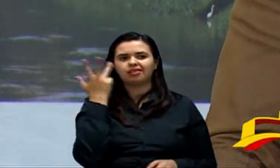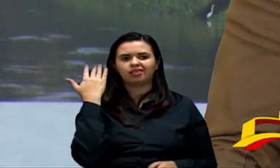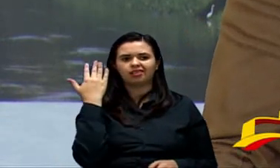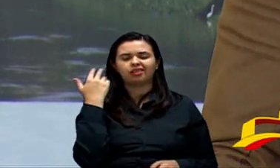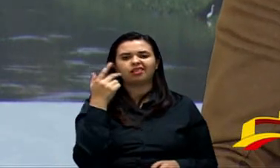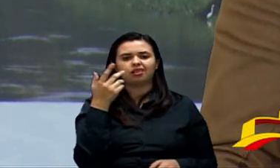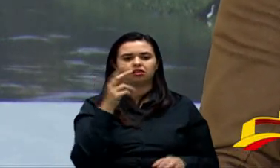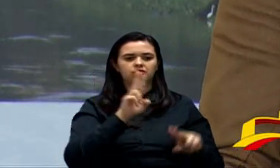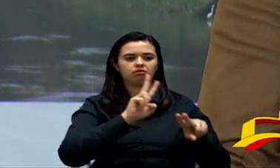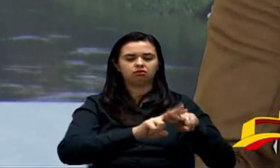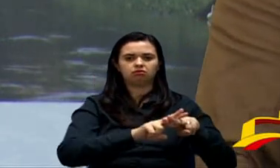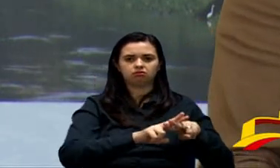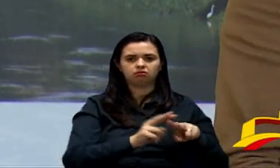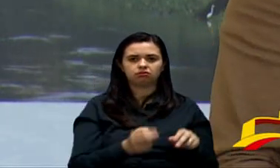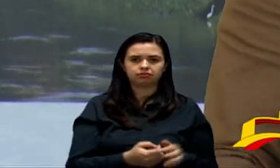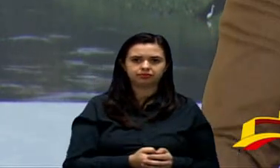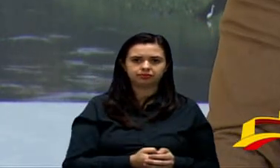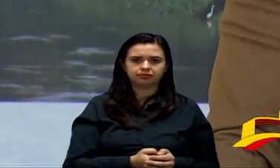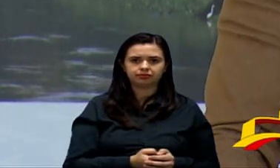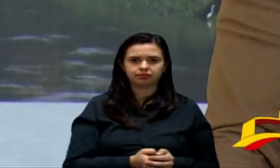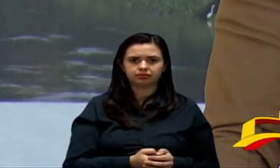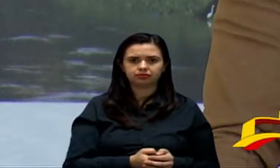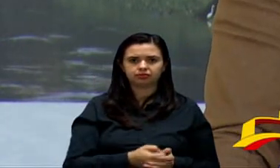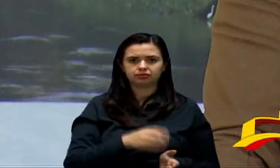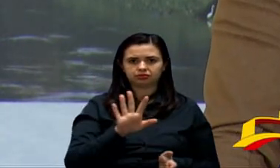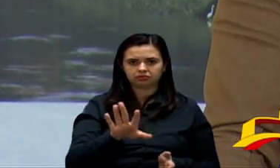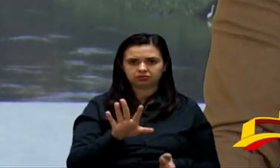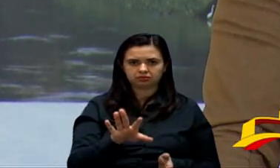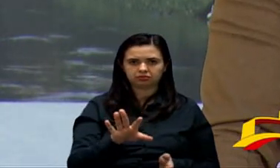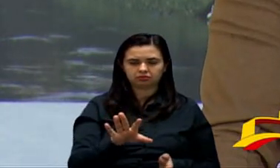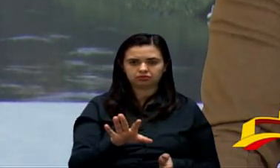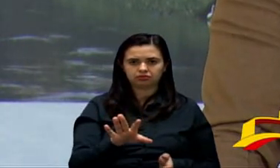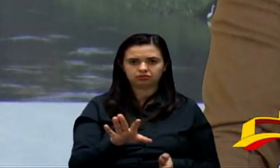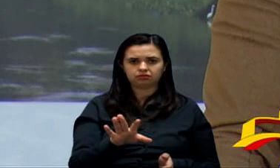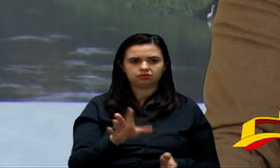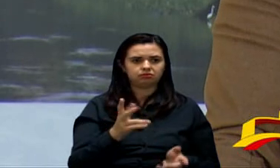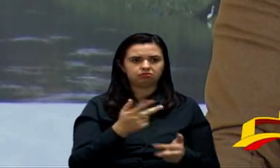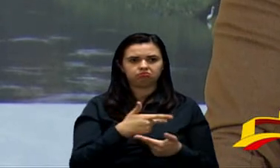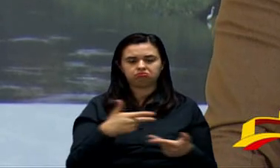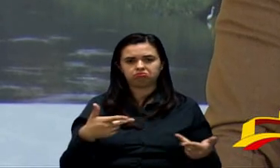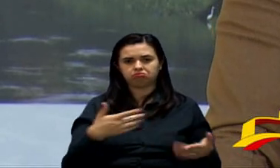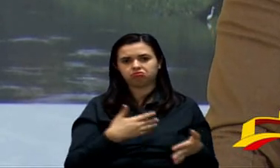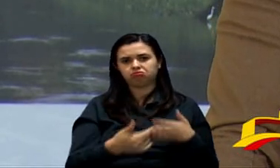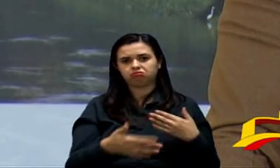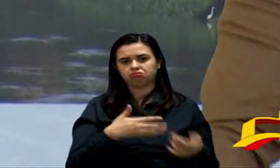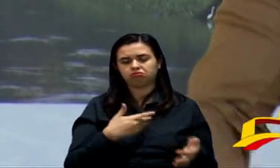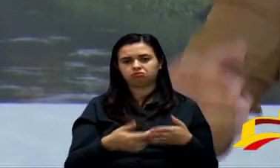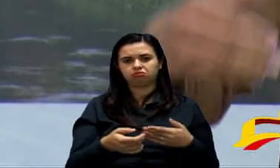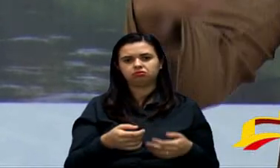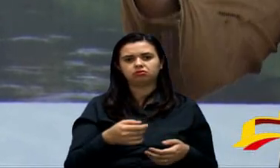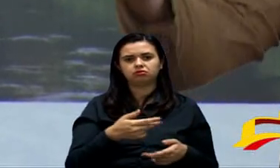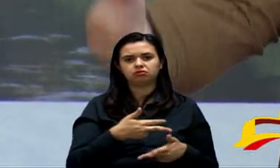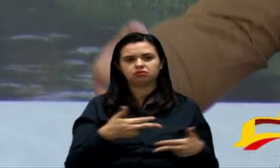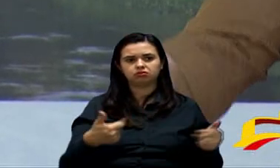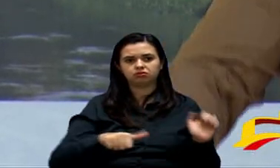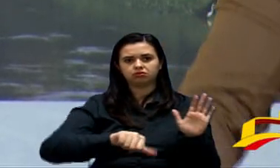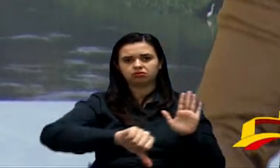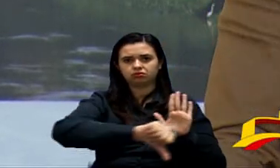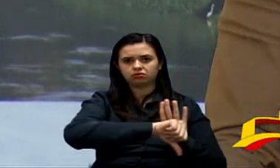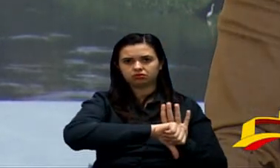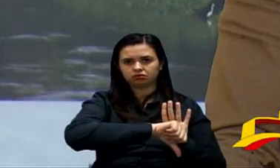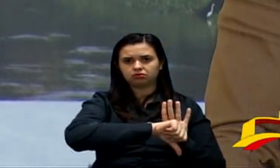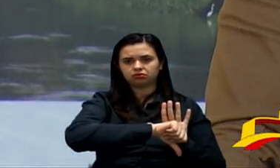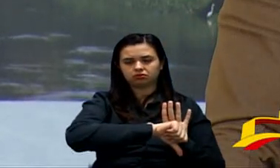vereadora, é o seguinte: uma vez que, mesmo que muitas das suas, dos seus crimes ali, das suas